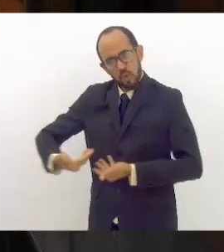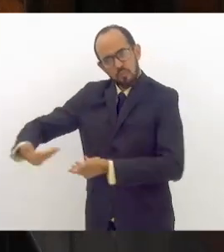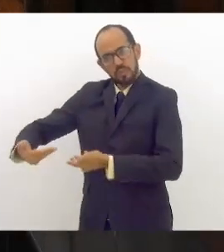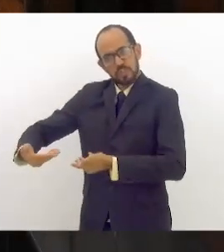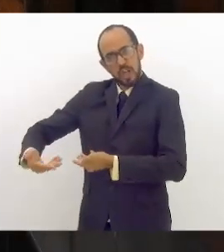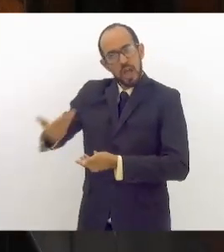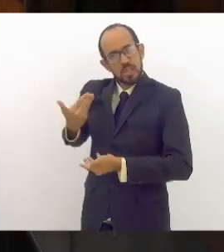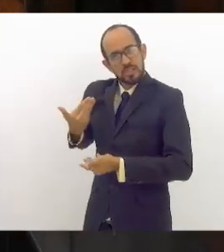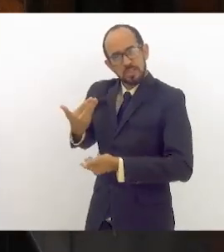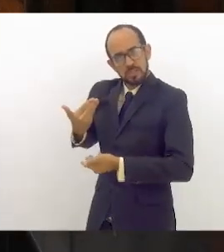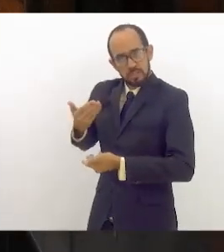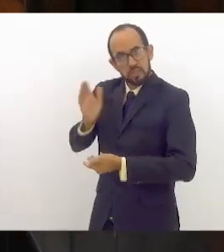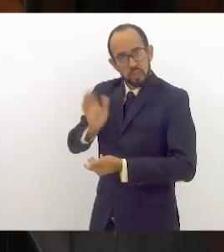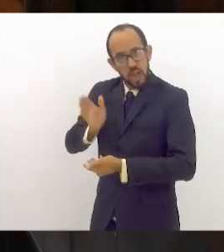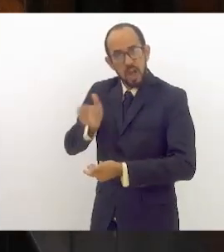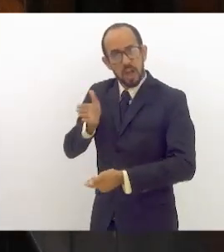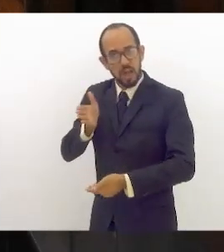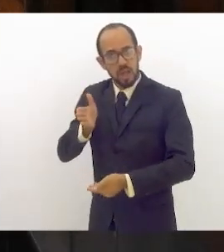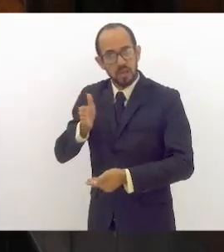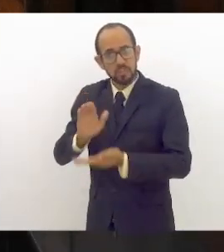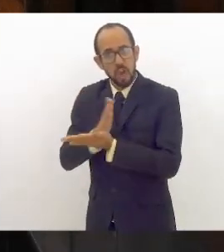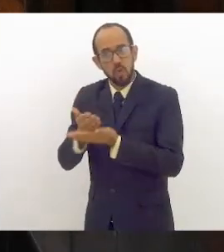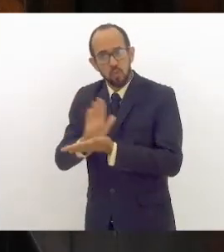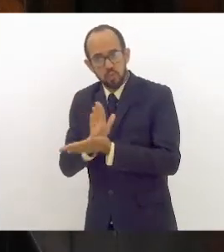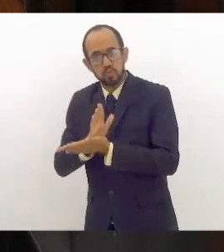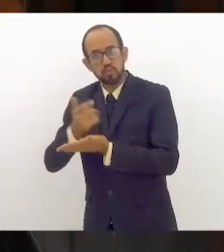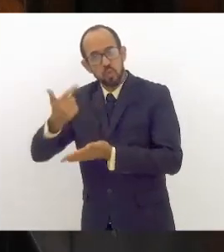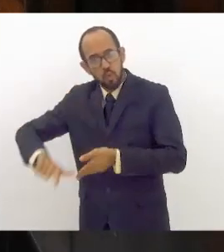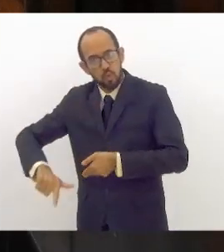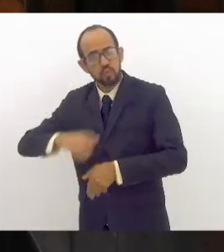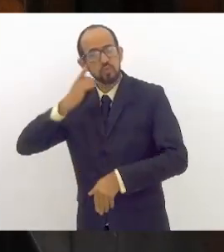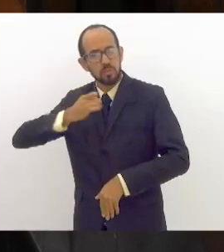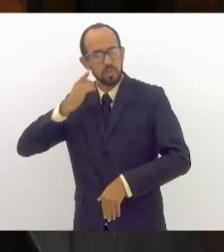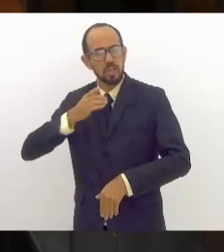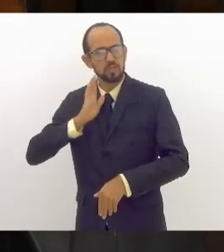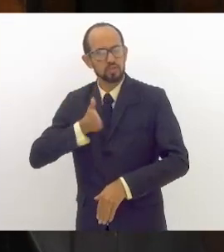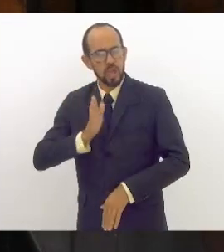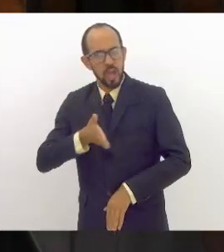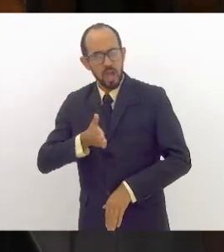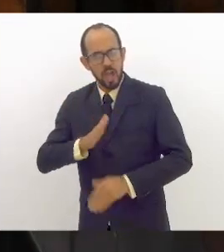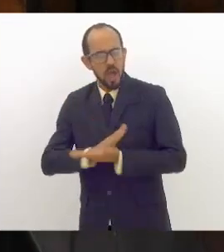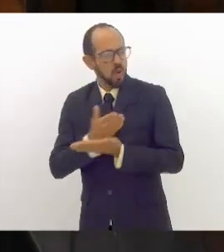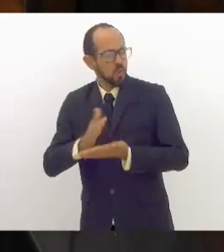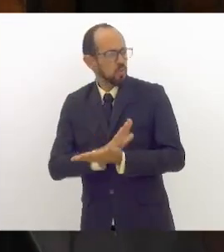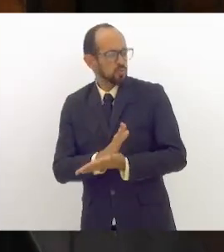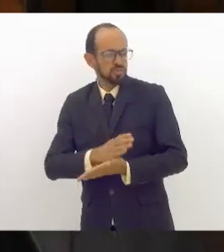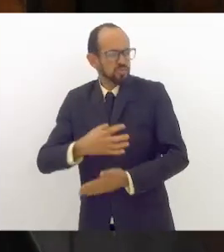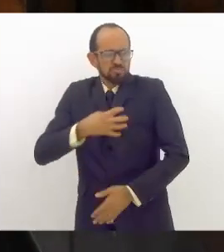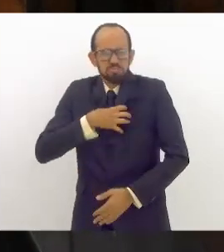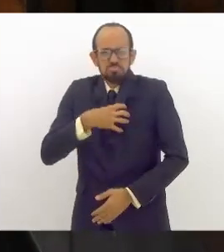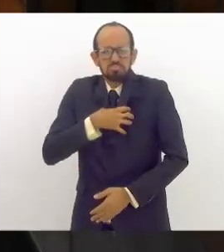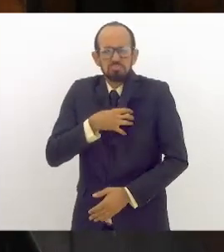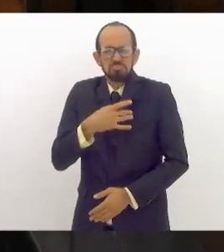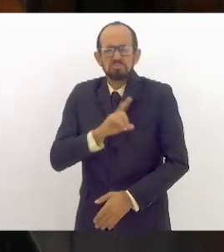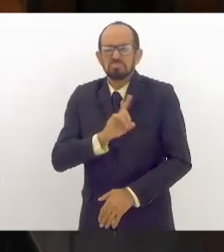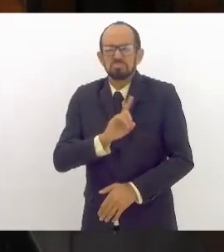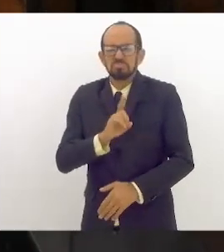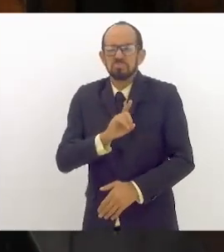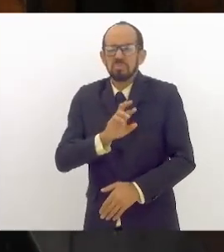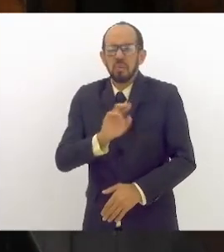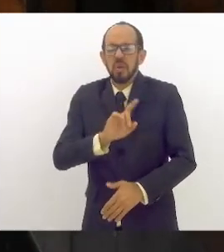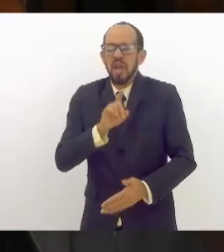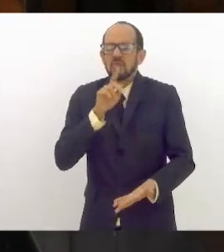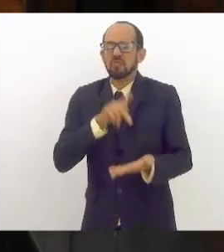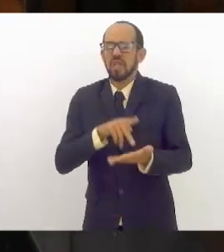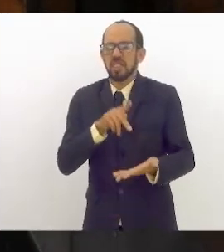eu já recebi esse convite de alguns outros deputados uns Camila não me faziam sentido não eram verdadeiros